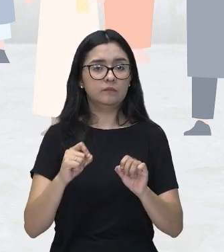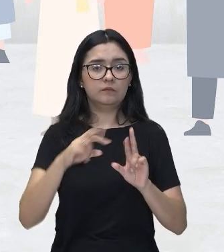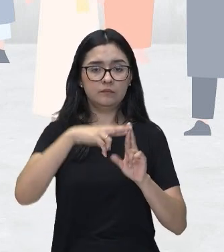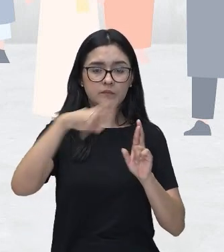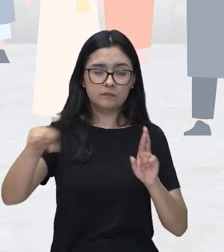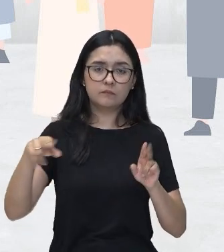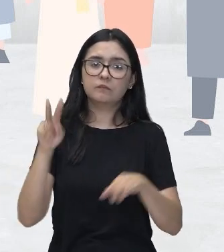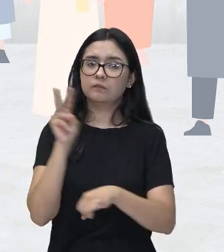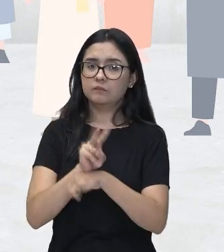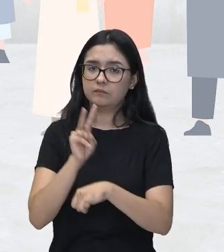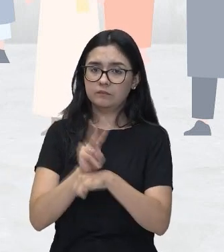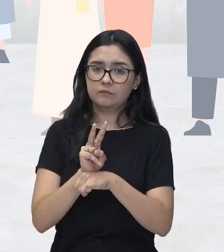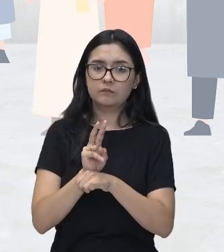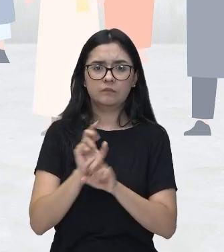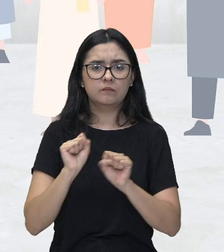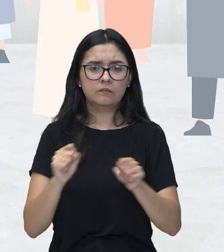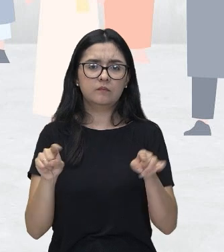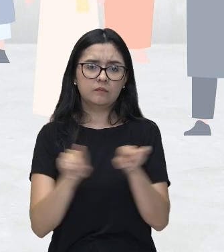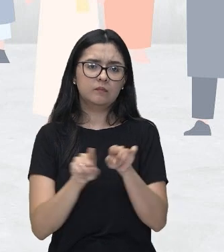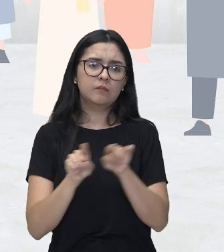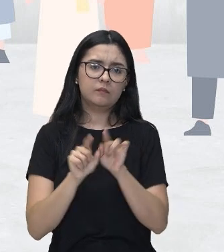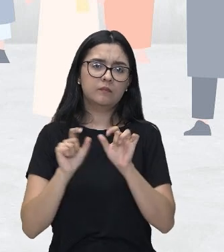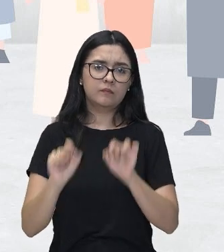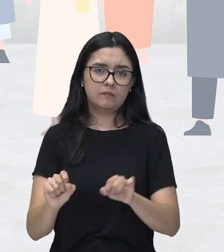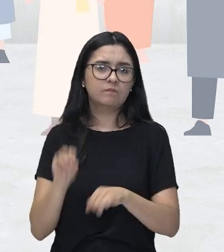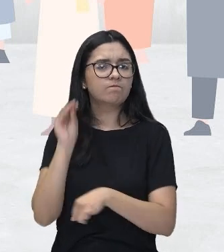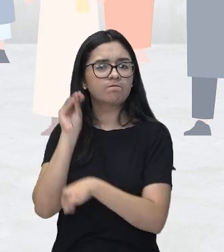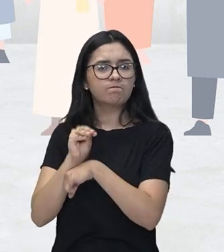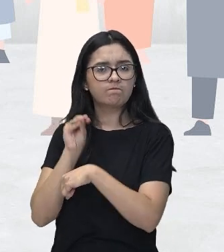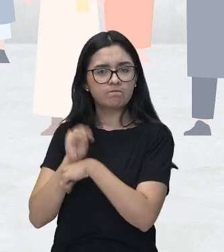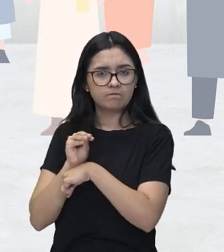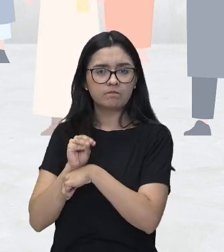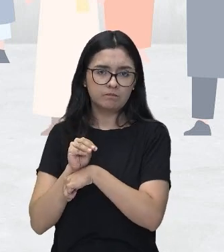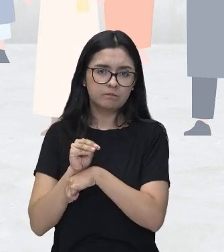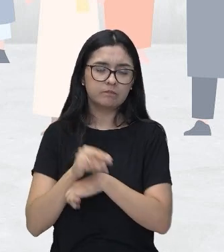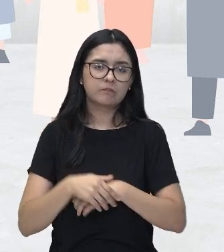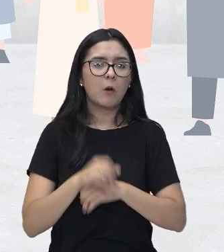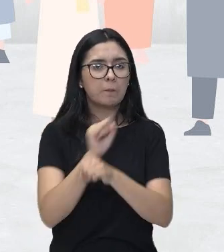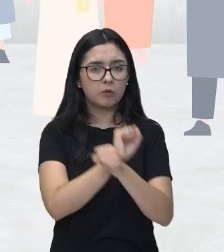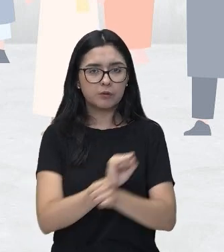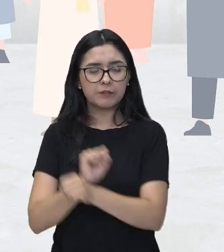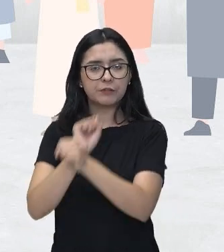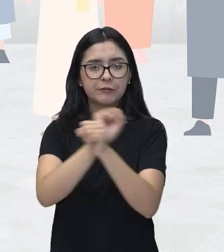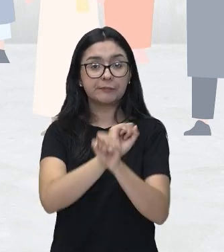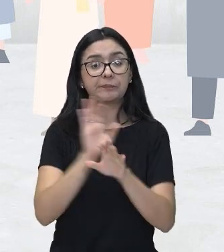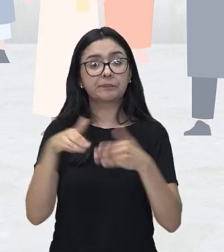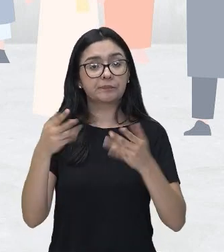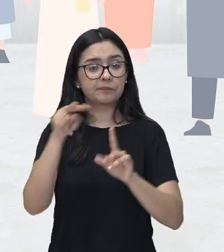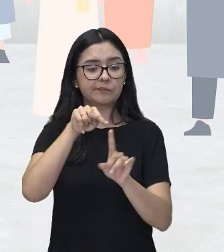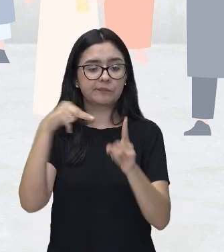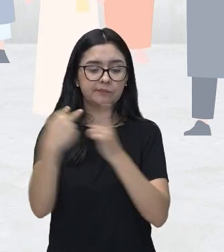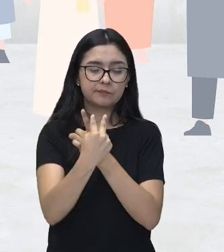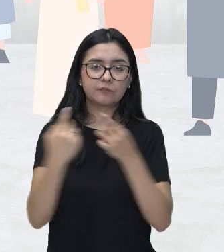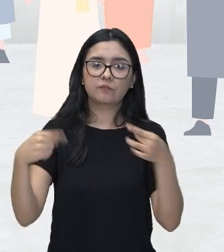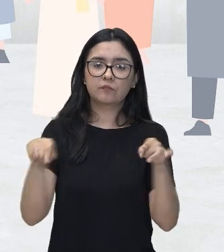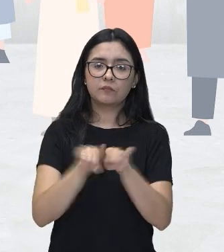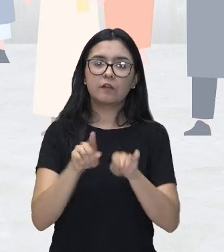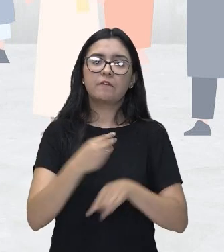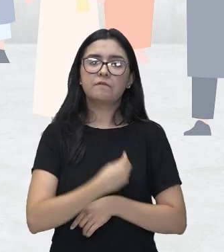preservadas, poderíamos acrescentar cuidadas, protegidas. Nessa perspectiva, também a vida dos